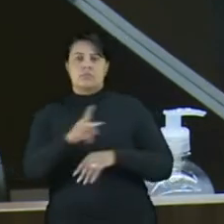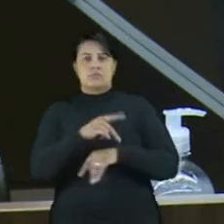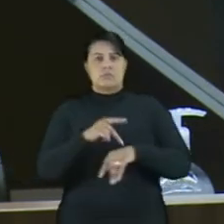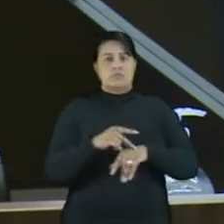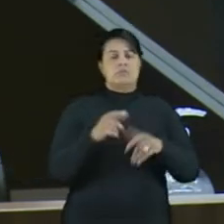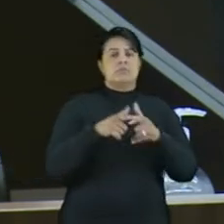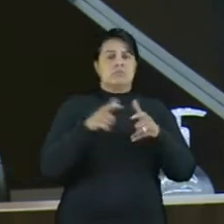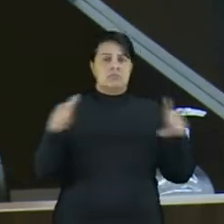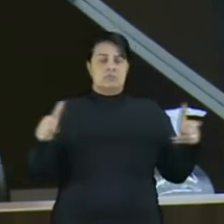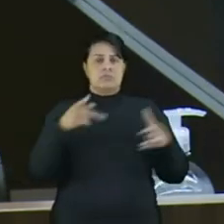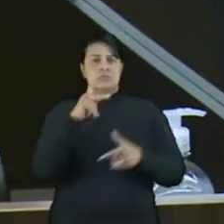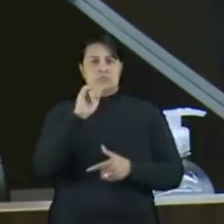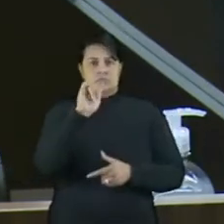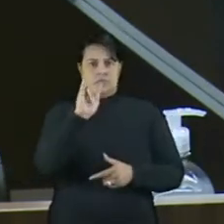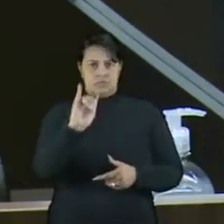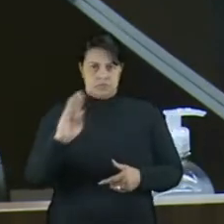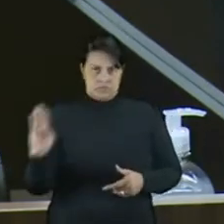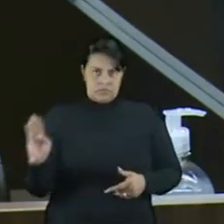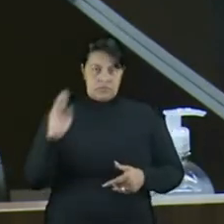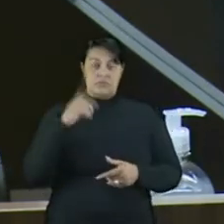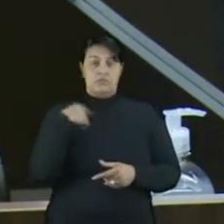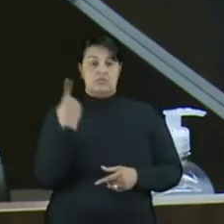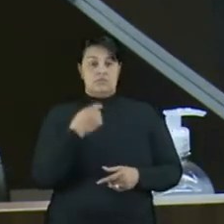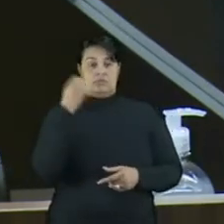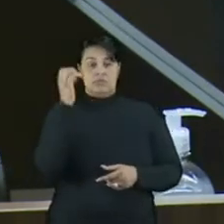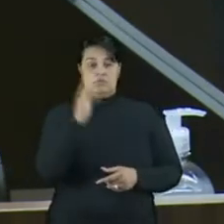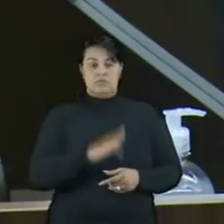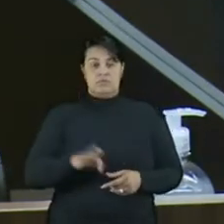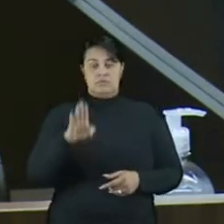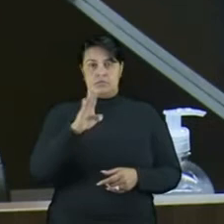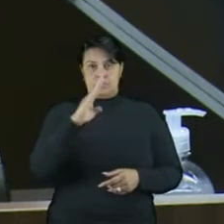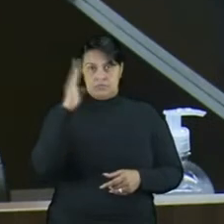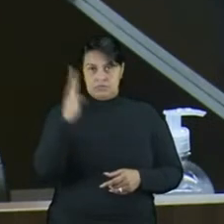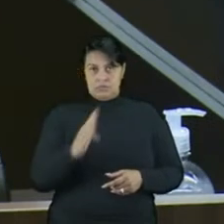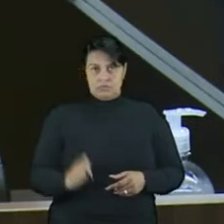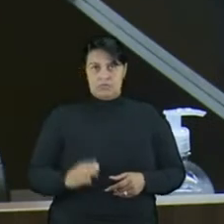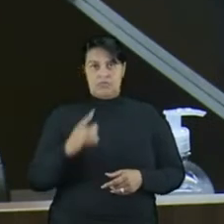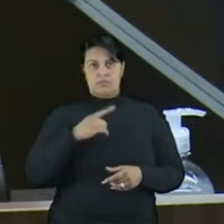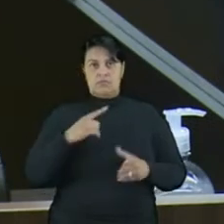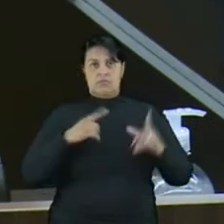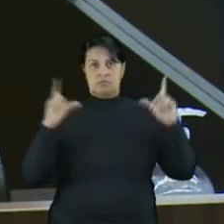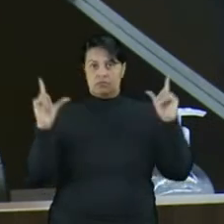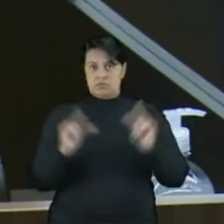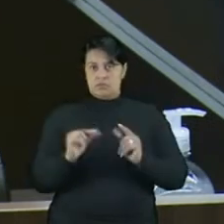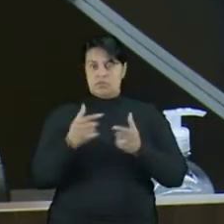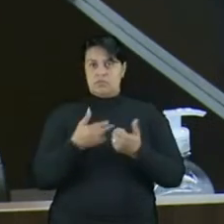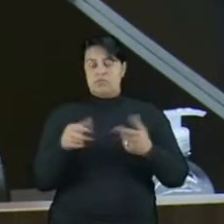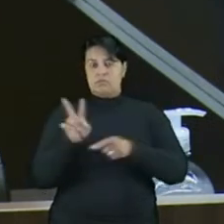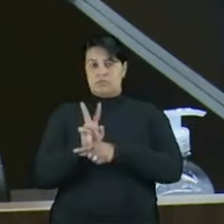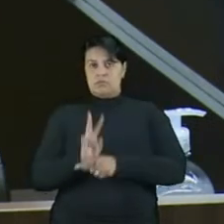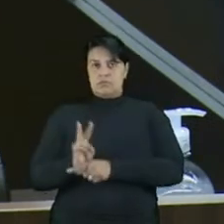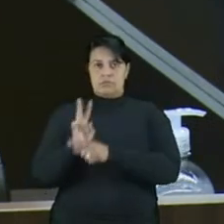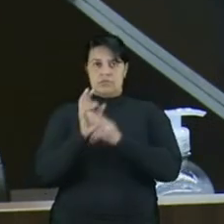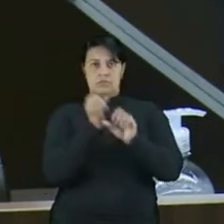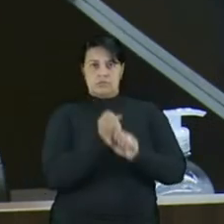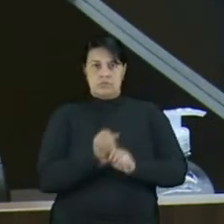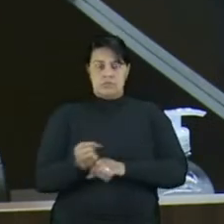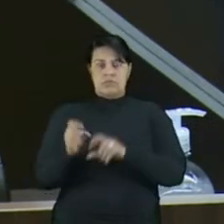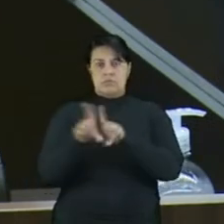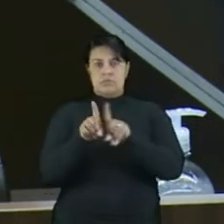o Brasil é aquele que possui a menor autoridade de proteção de dados em quantidade de